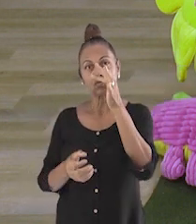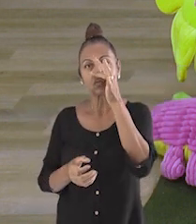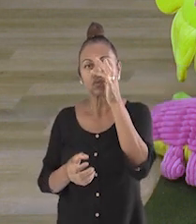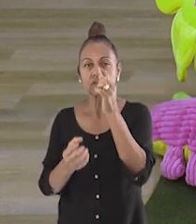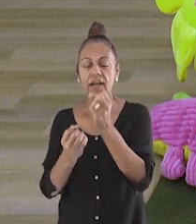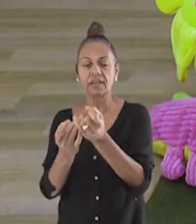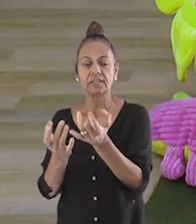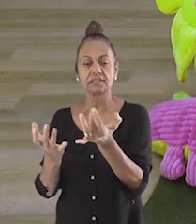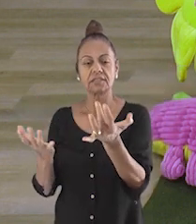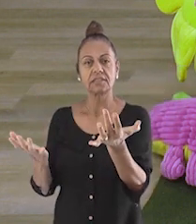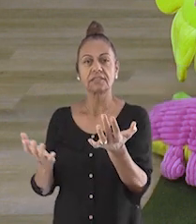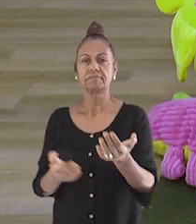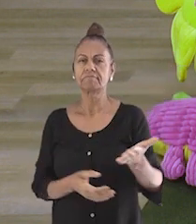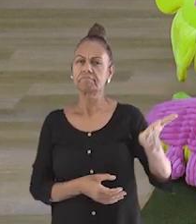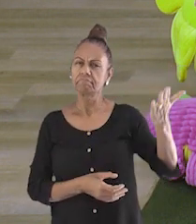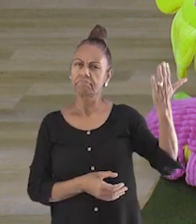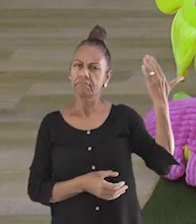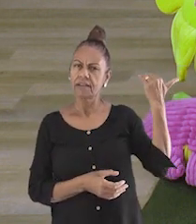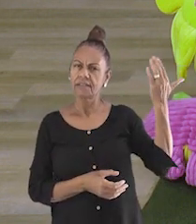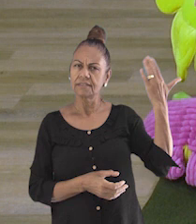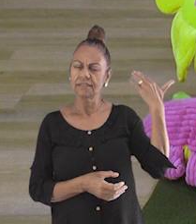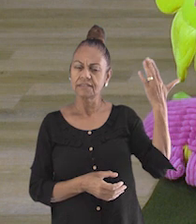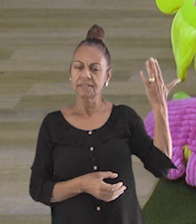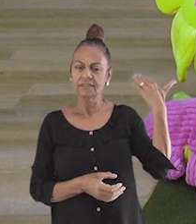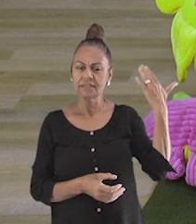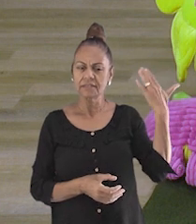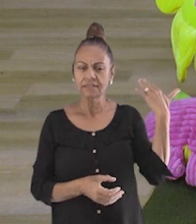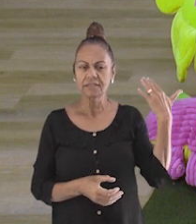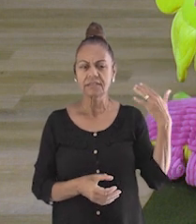História, Uma Festa no Jardim.